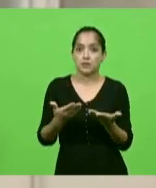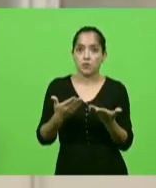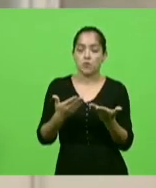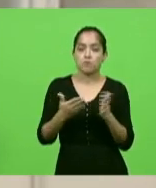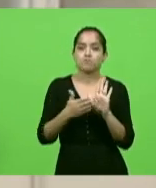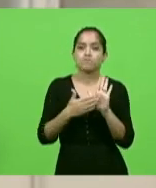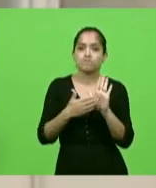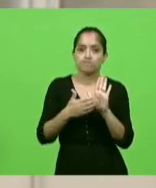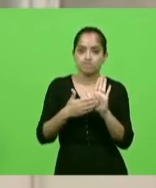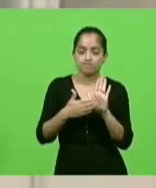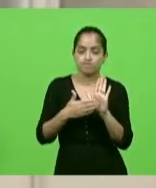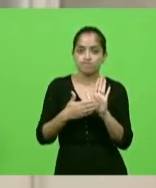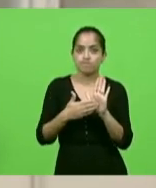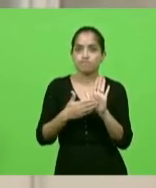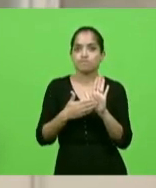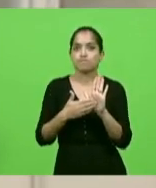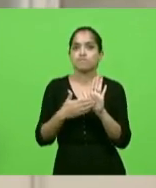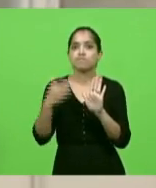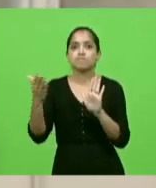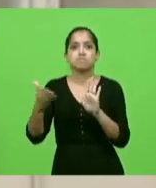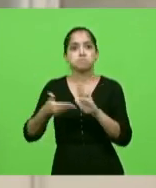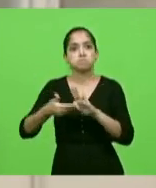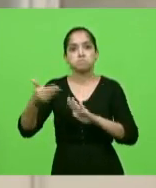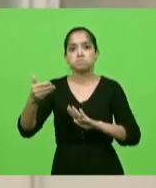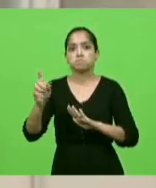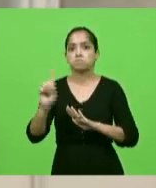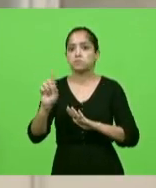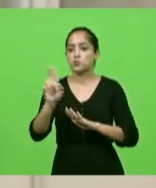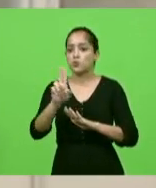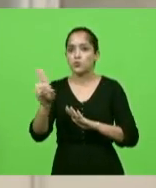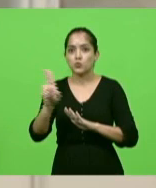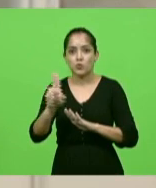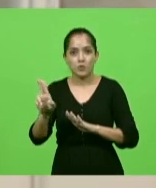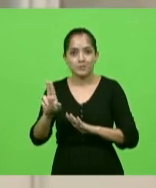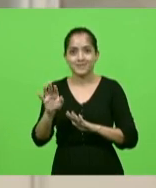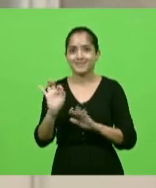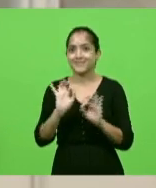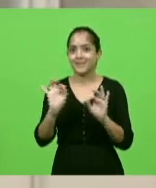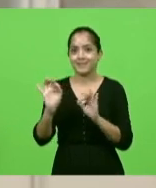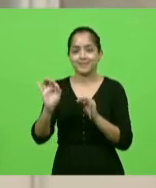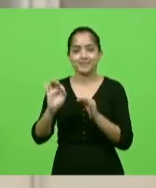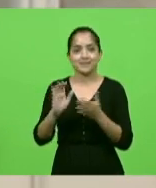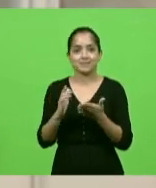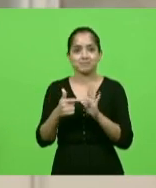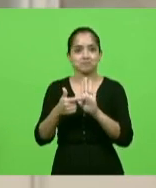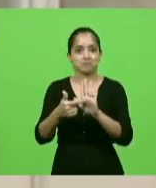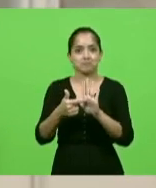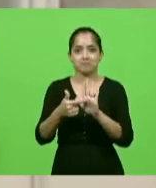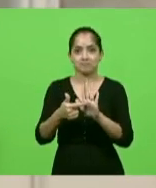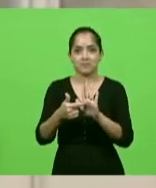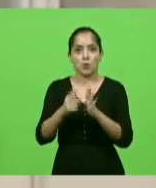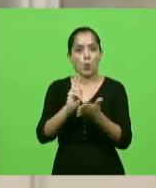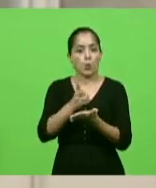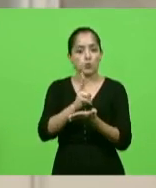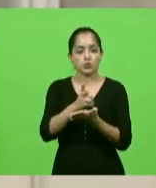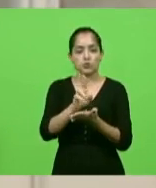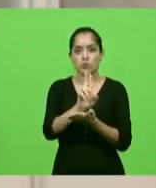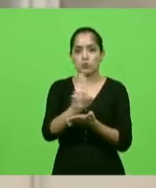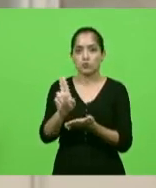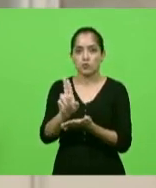a proponente sequer retirou o nome do remetente a senhor Rafael ver Carlinho